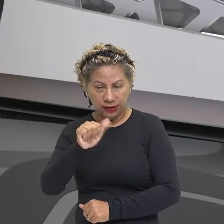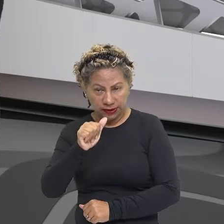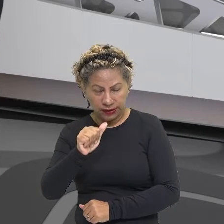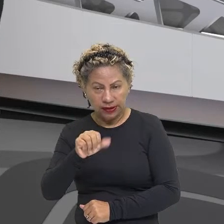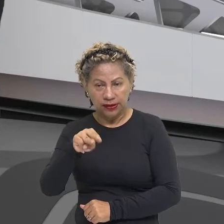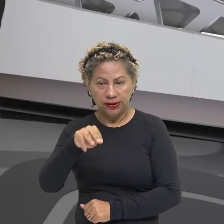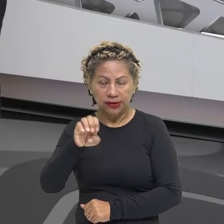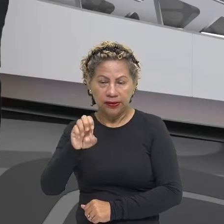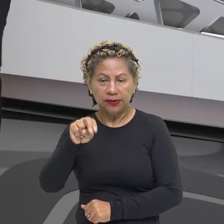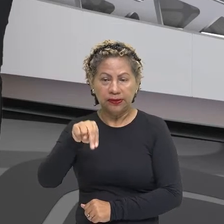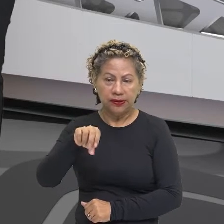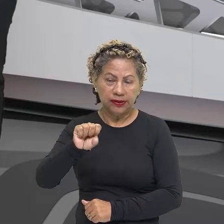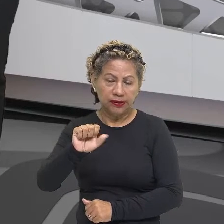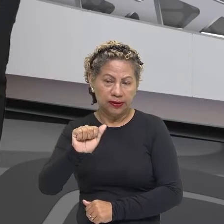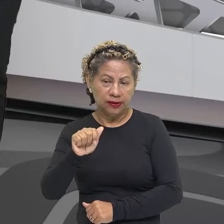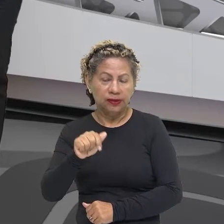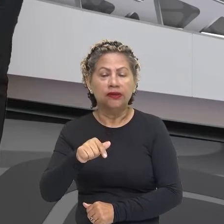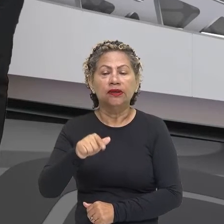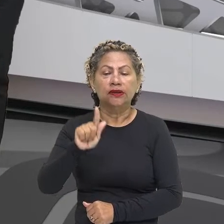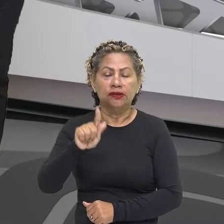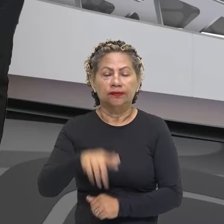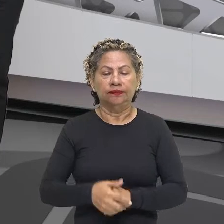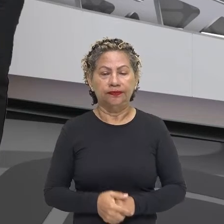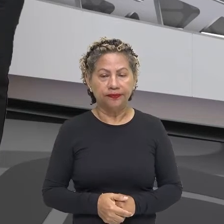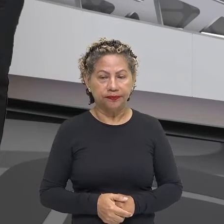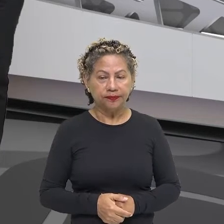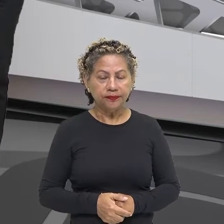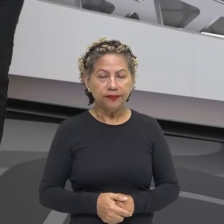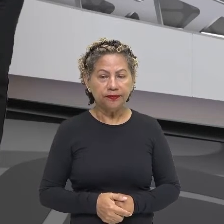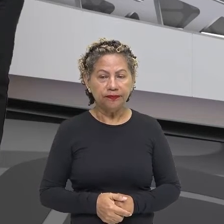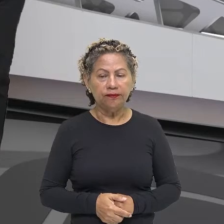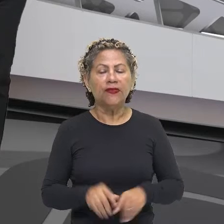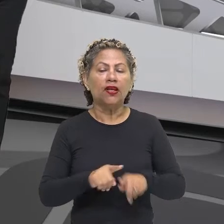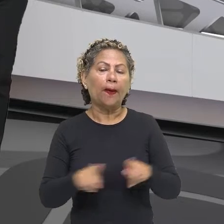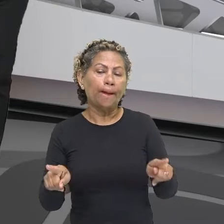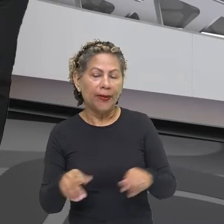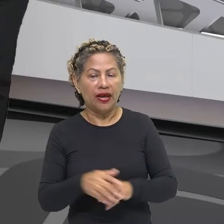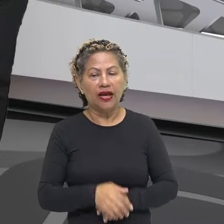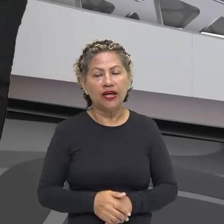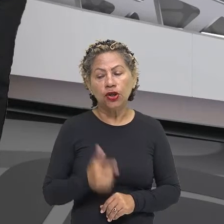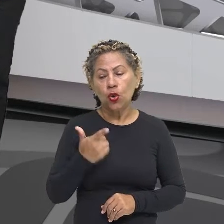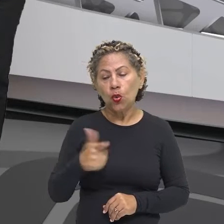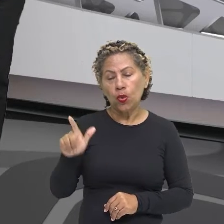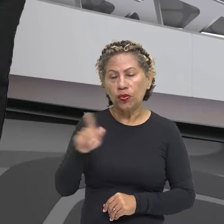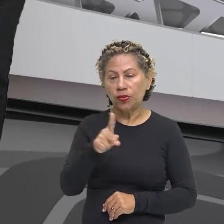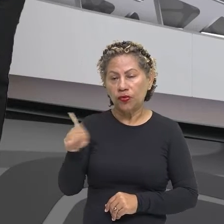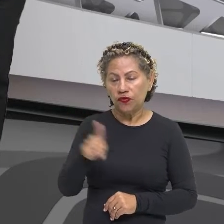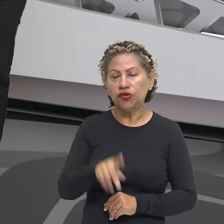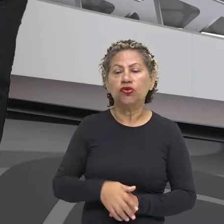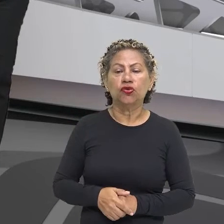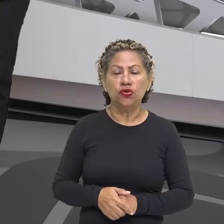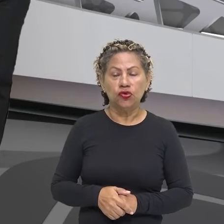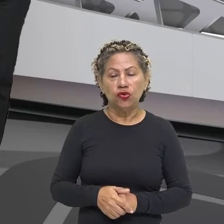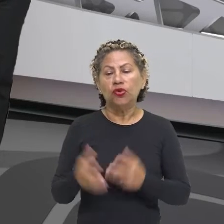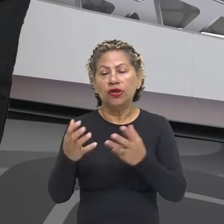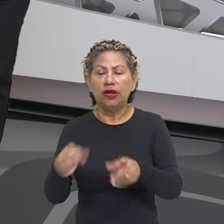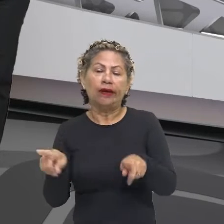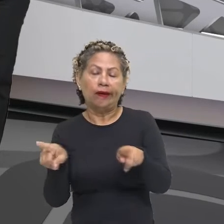técnicos, que criem contas de usuário. Então, eu vou criar uma conta para mim. Então, eu vou colocar lá,